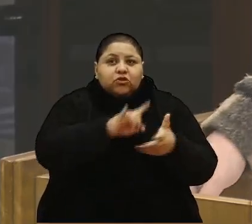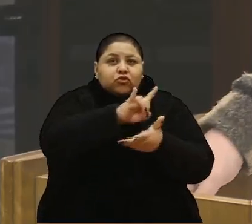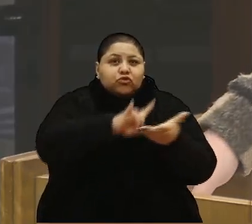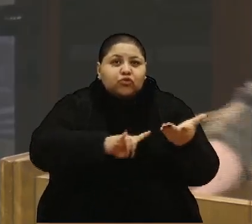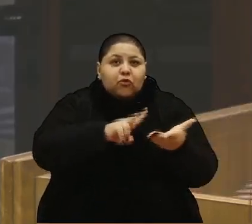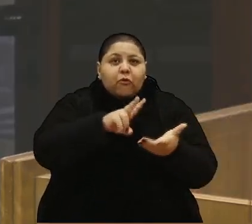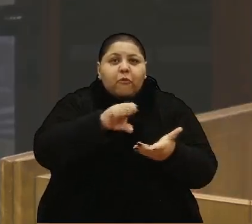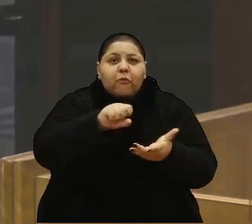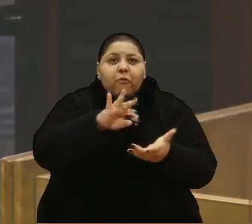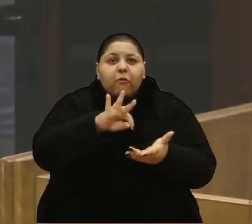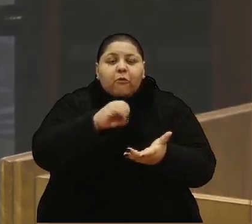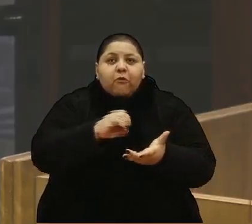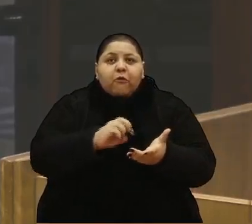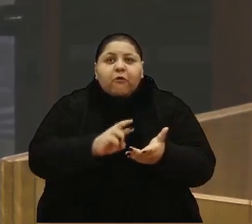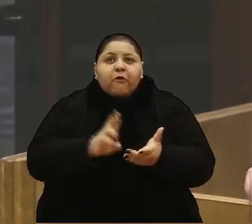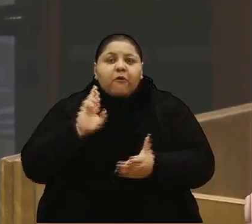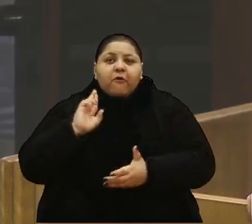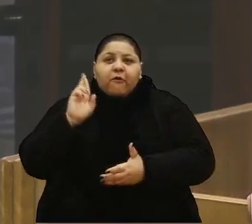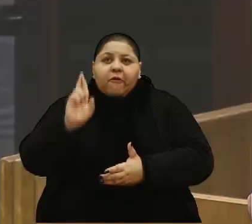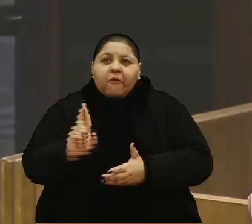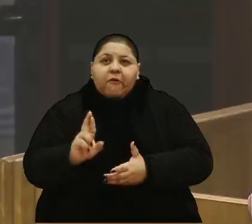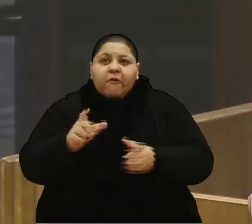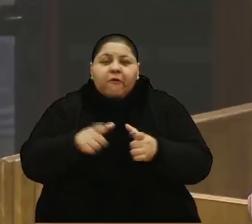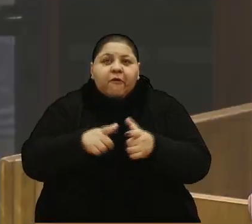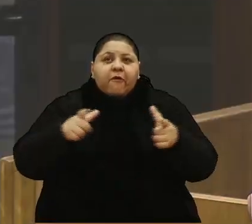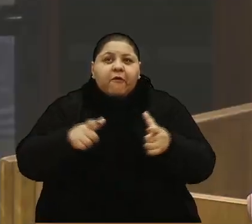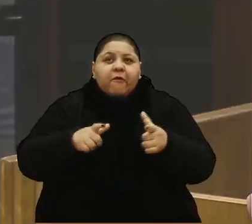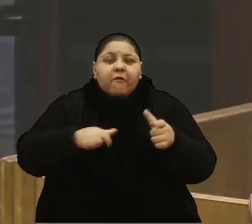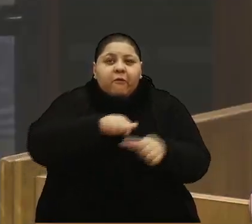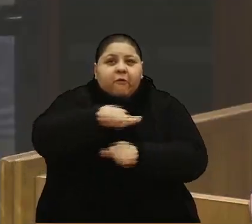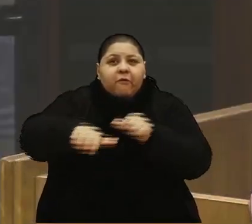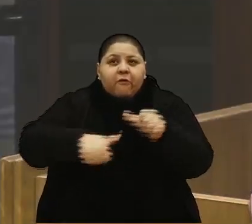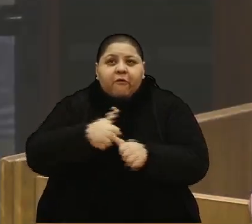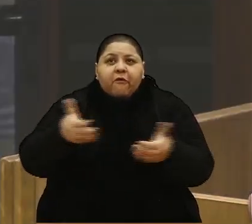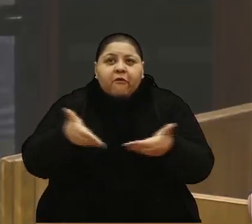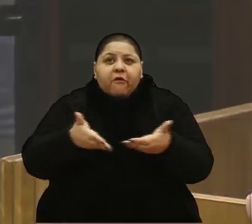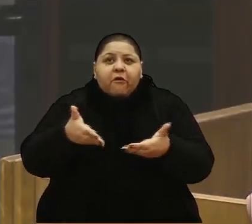foi responsável pela edição da maior revolução da saúde do Brasil, que é o programa